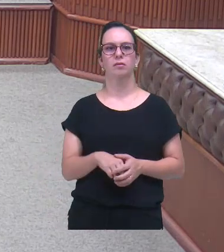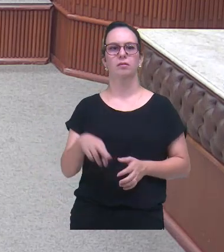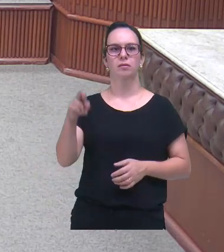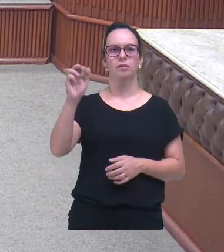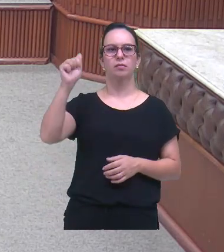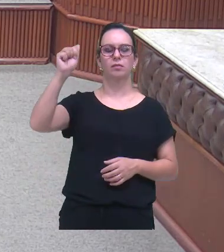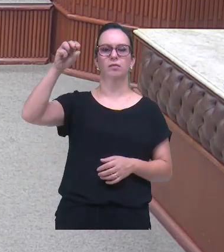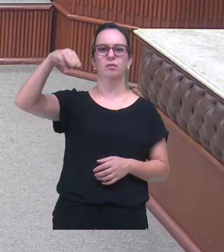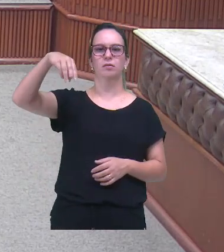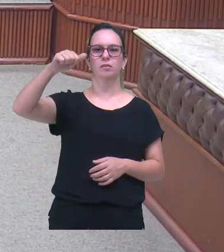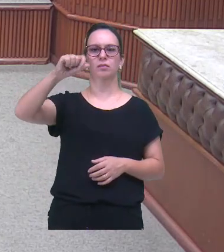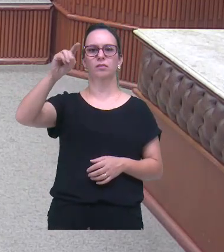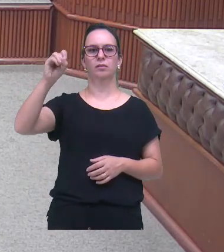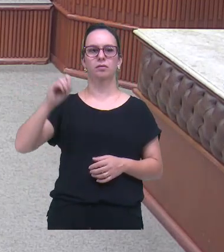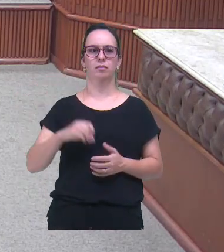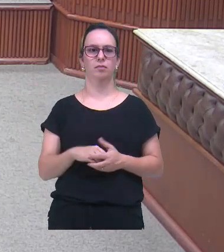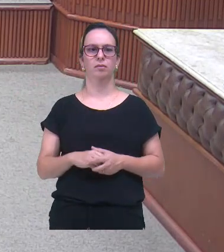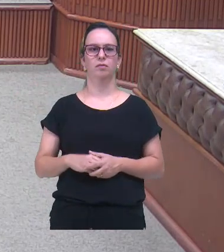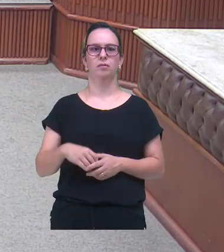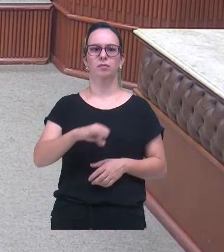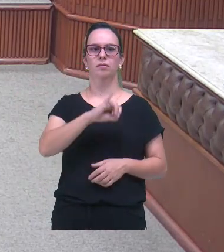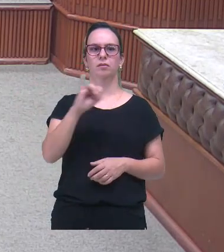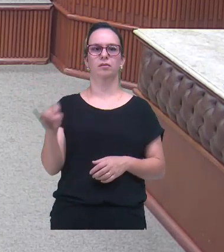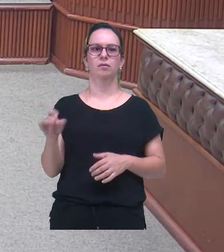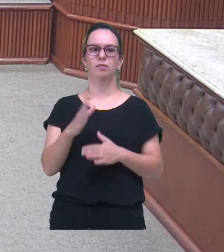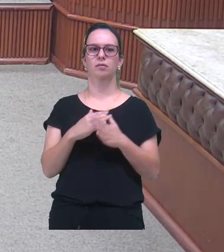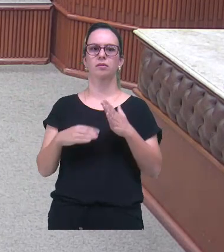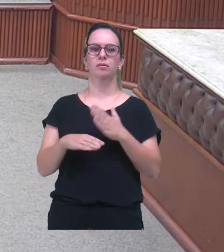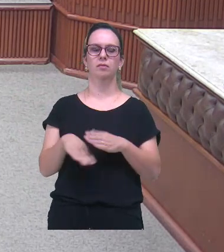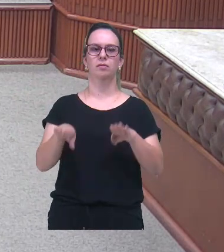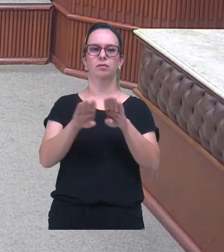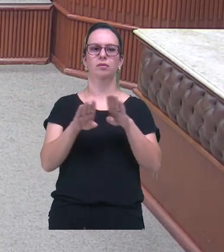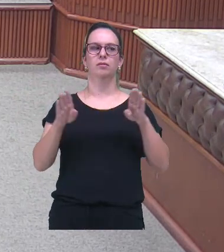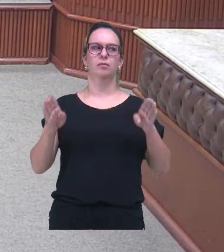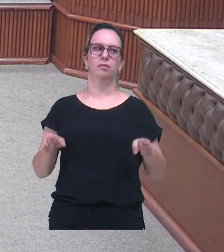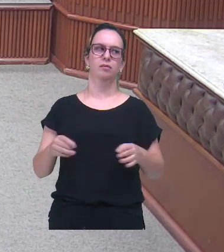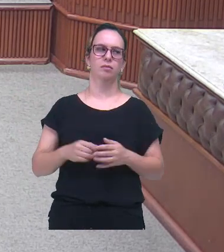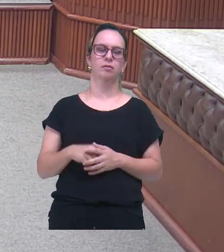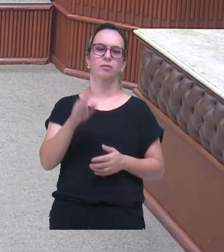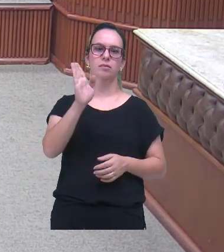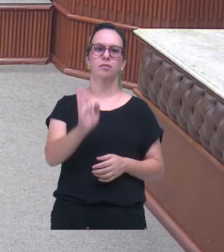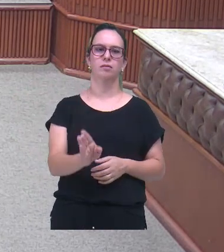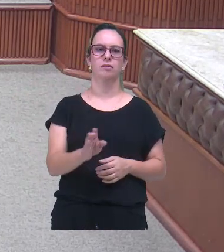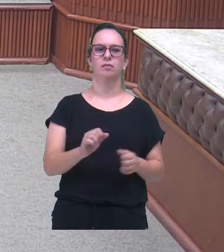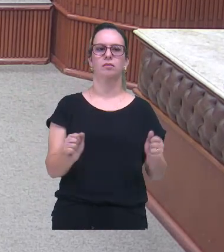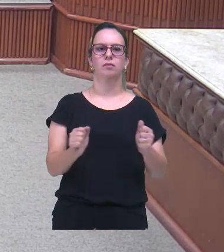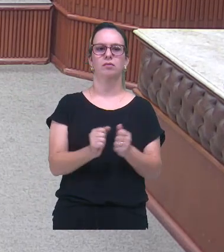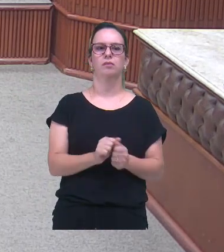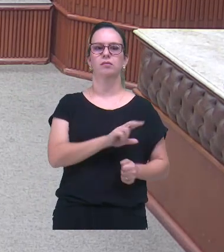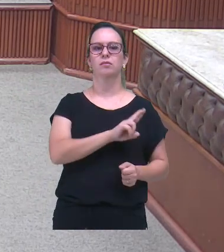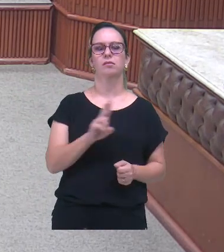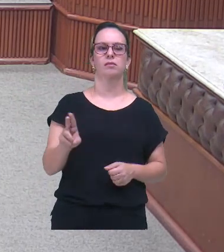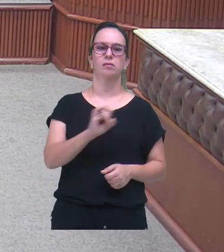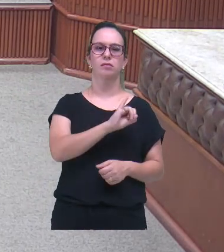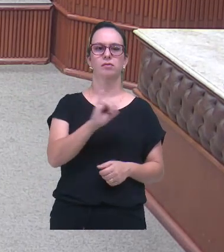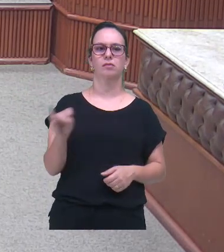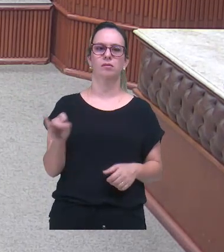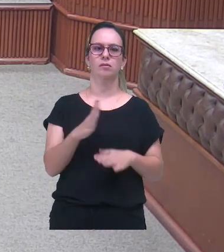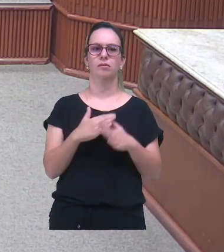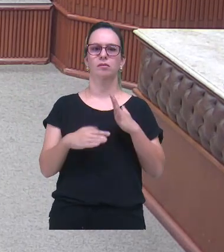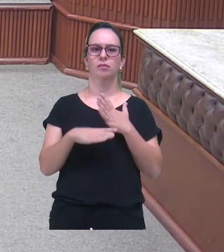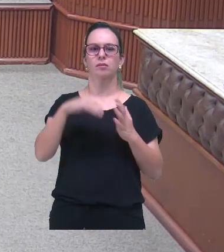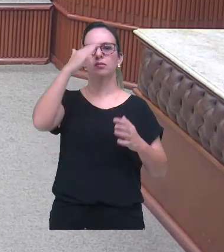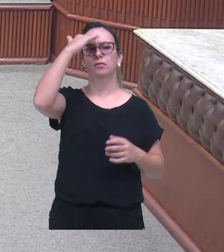cumprimento toda a mesa, que já foram todos nominados. Cumprimento todos os